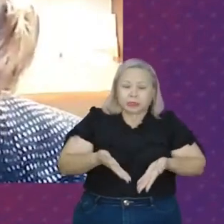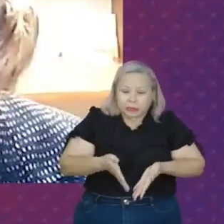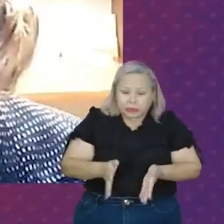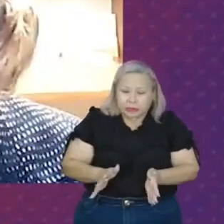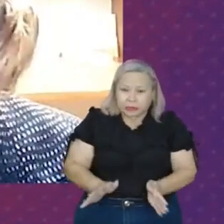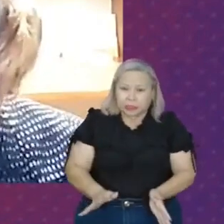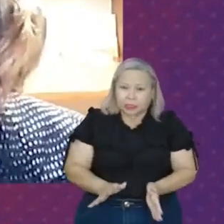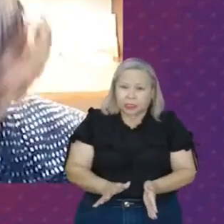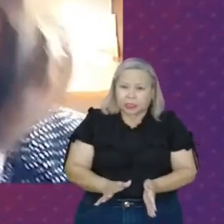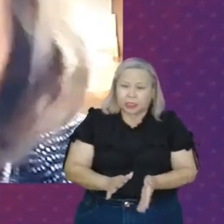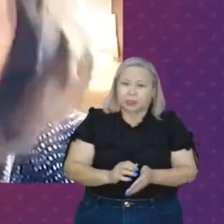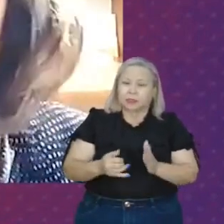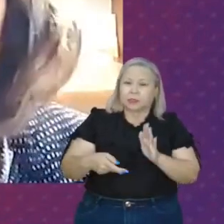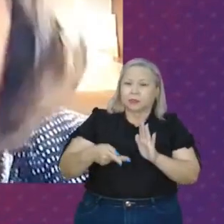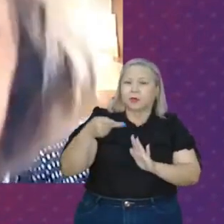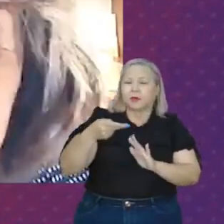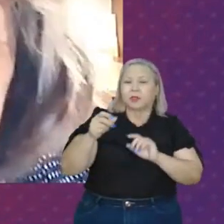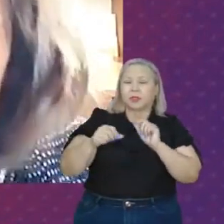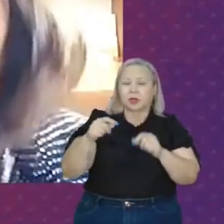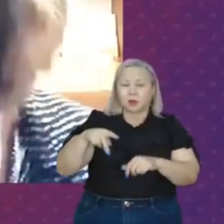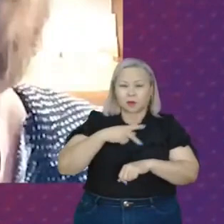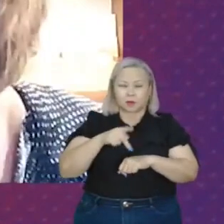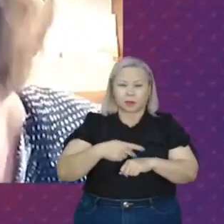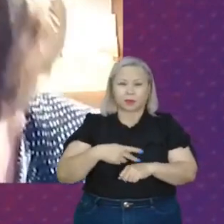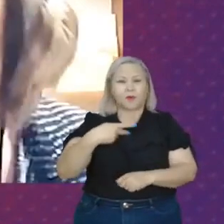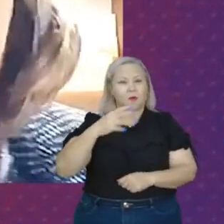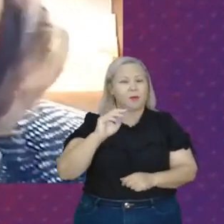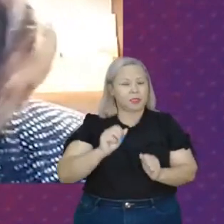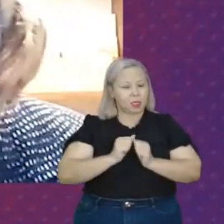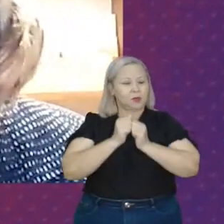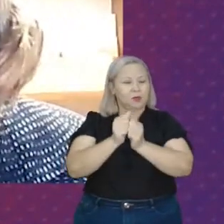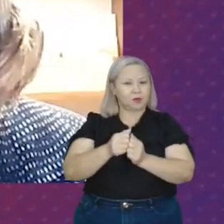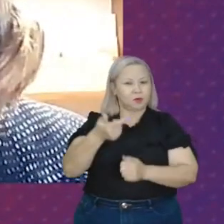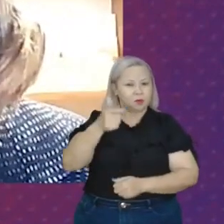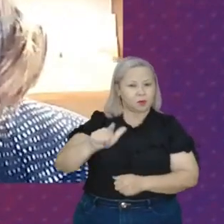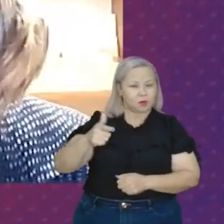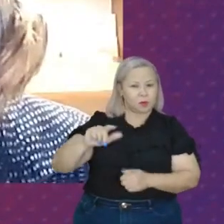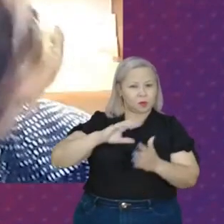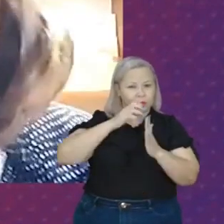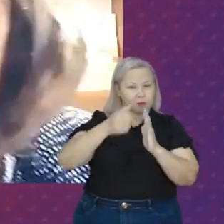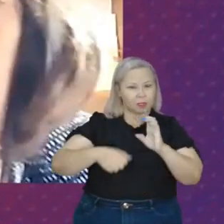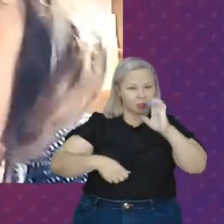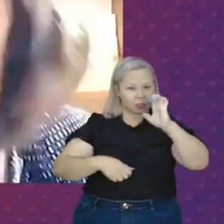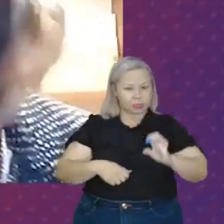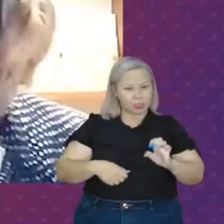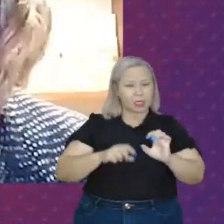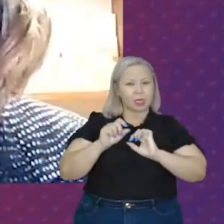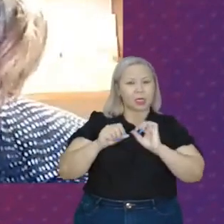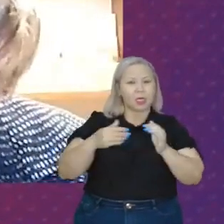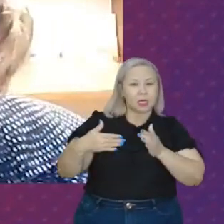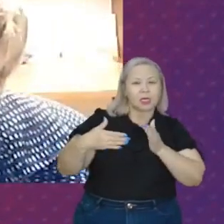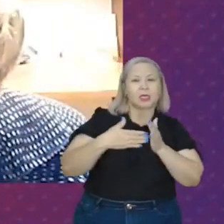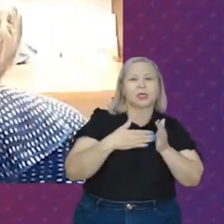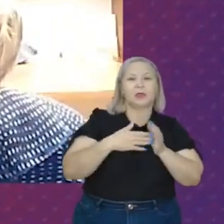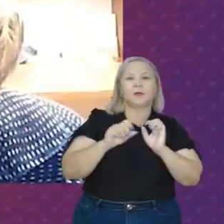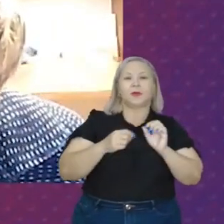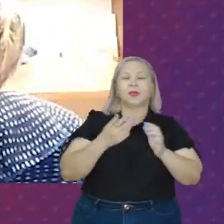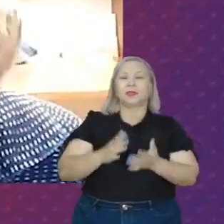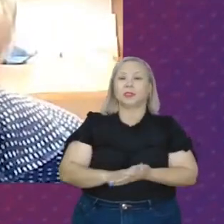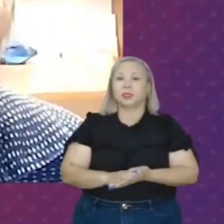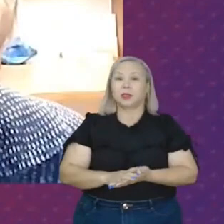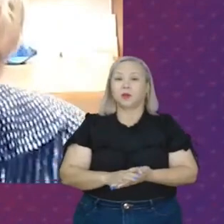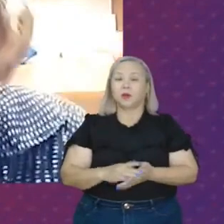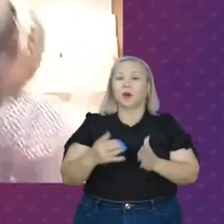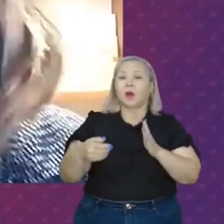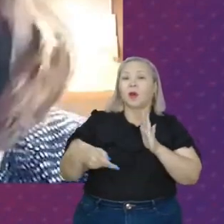nosso país. E foi o PT, junto com outros partidos de esquerda, que impediu que o Estatuto do Nascituro,